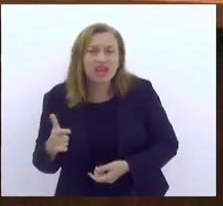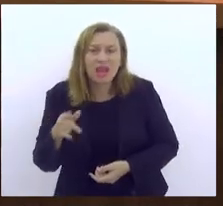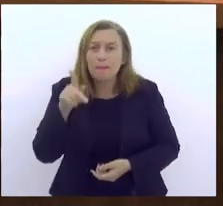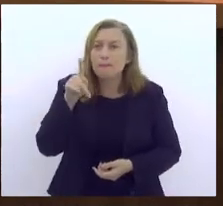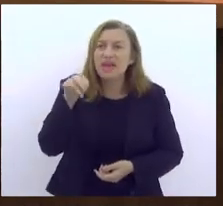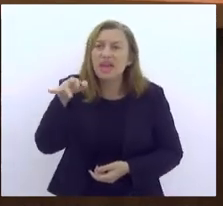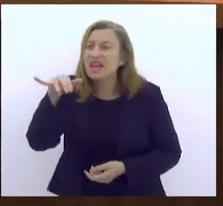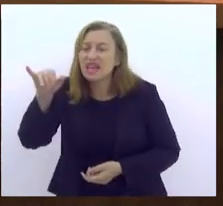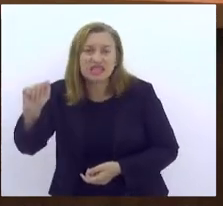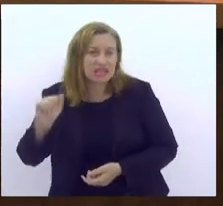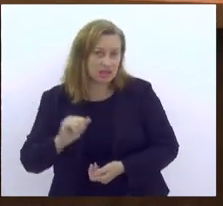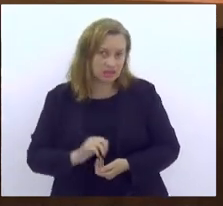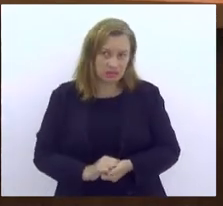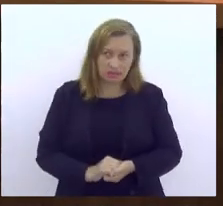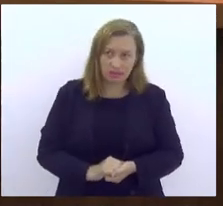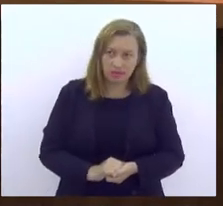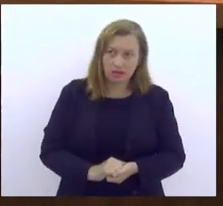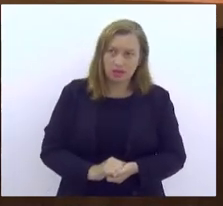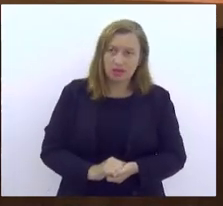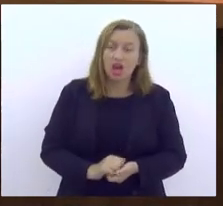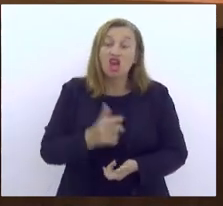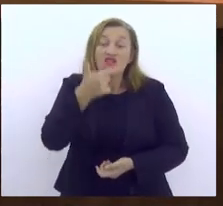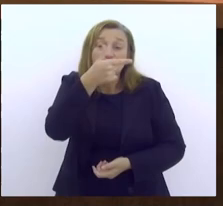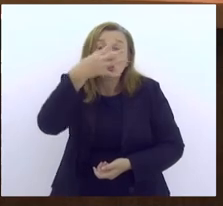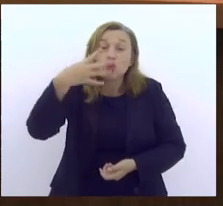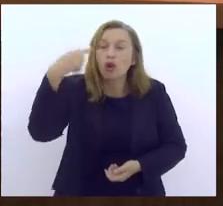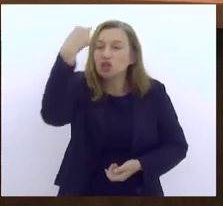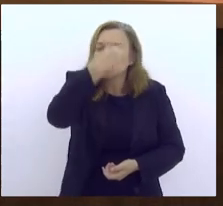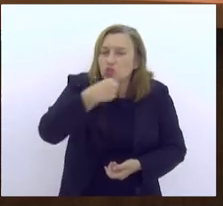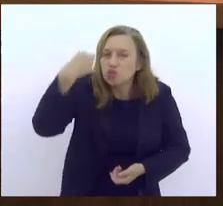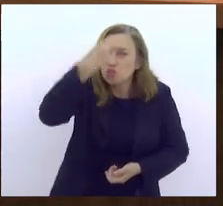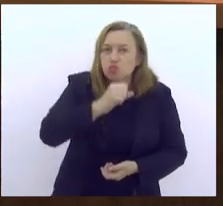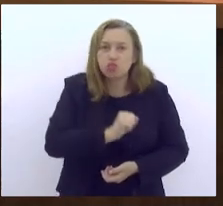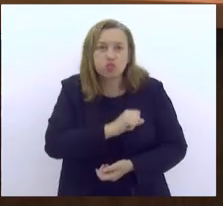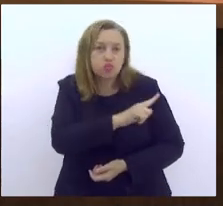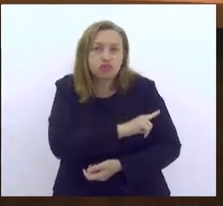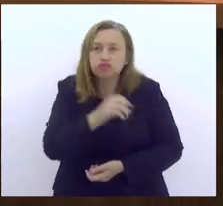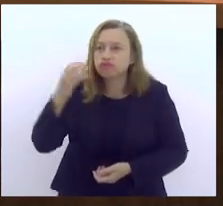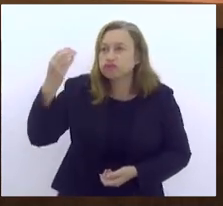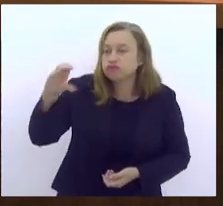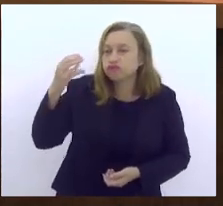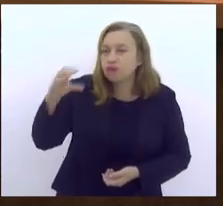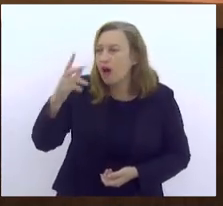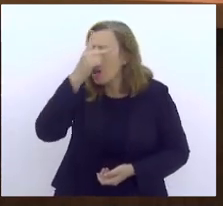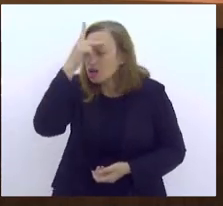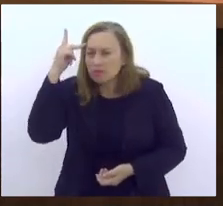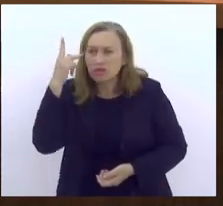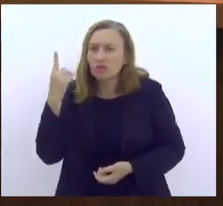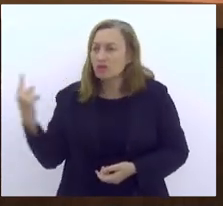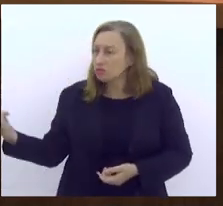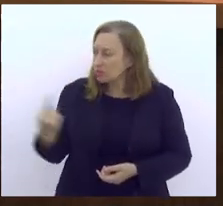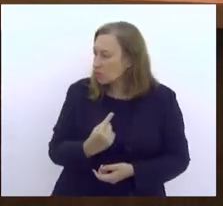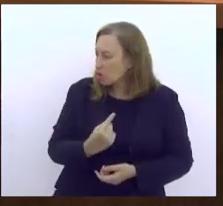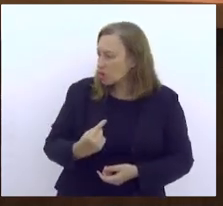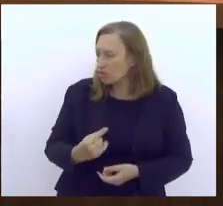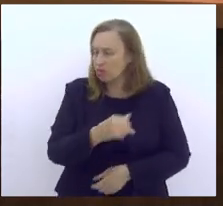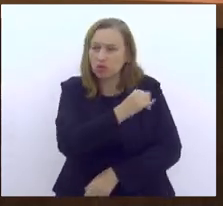perícia 24 horas em São Gonçalo, em Niterói, as pessoas vão ter que vir para o Rio de